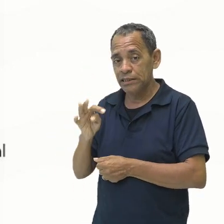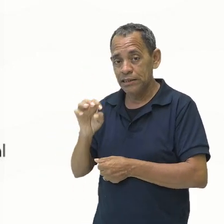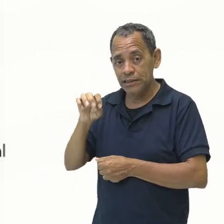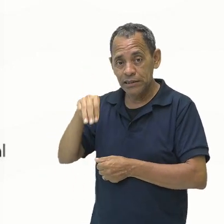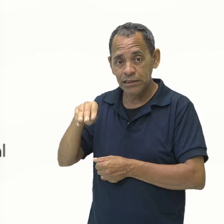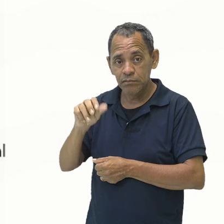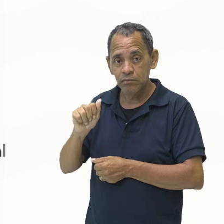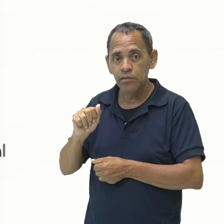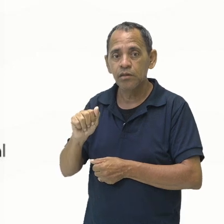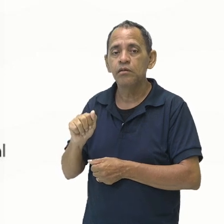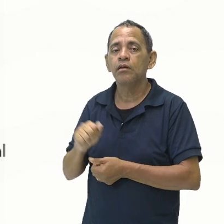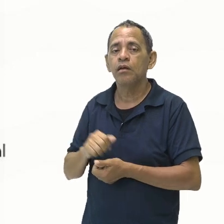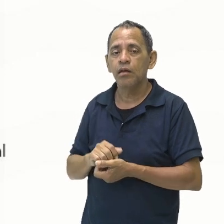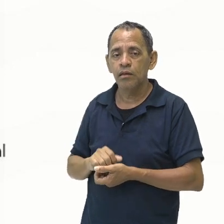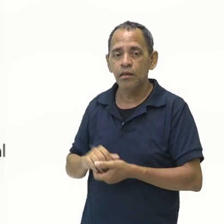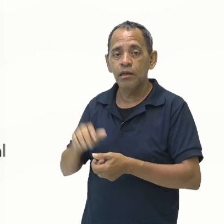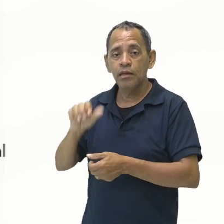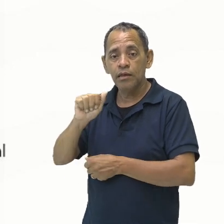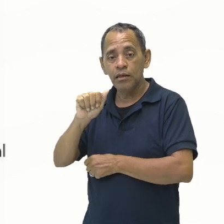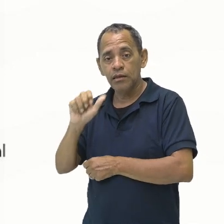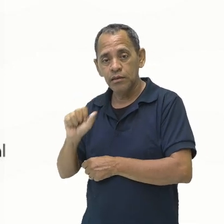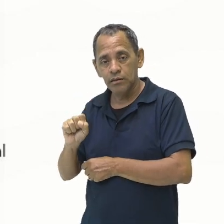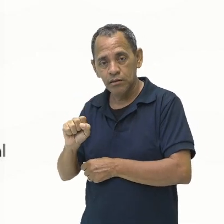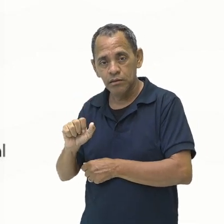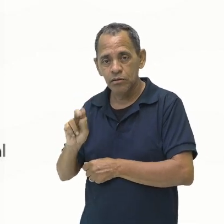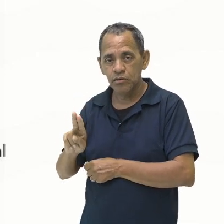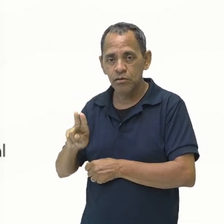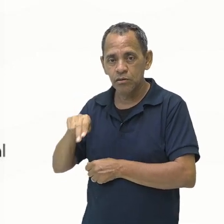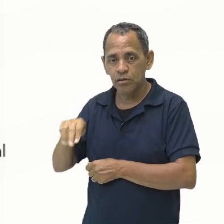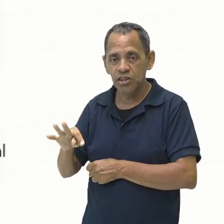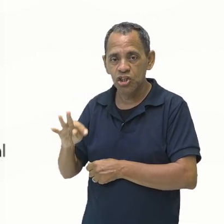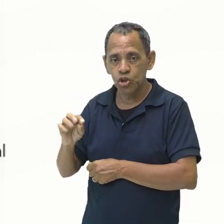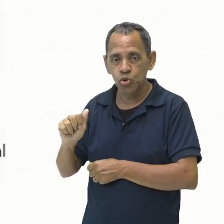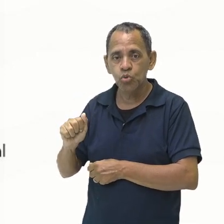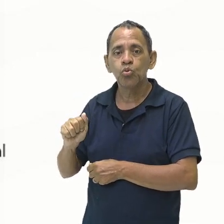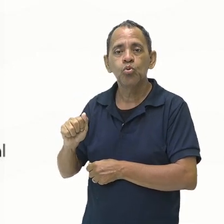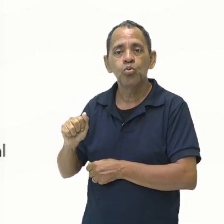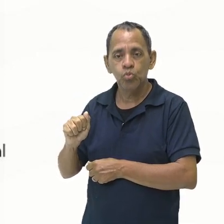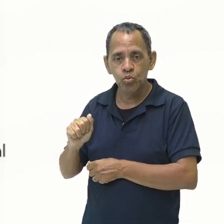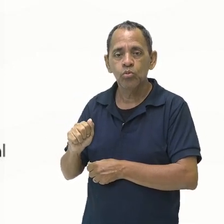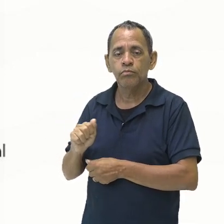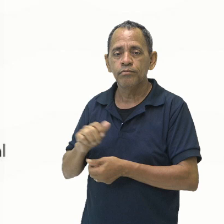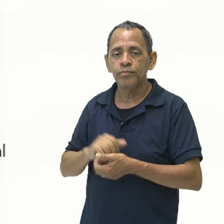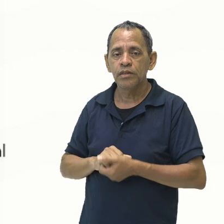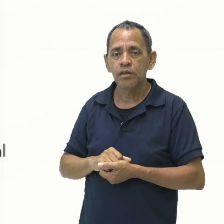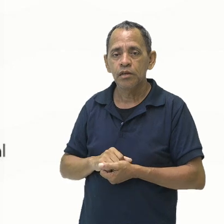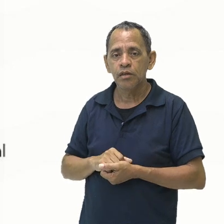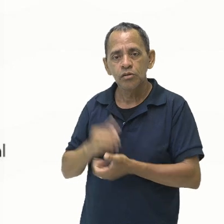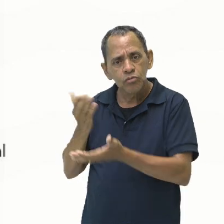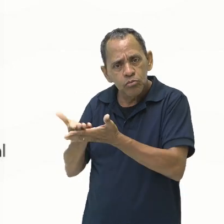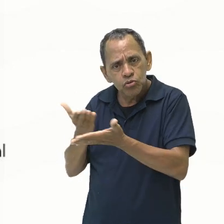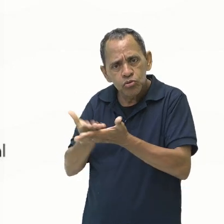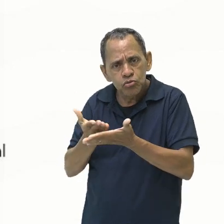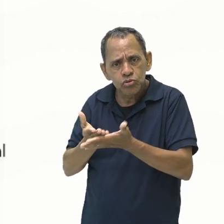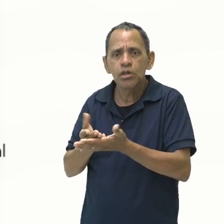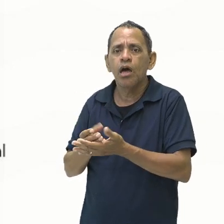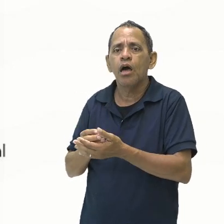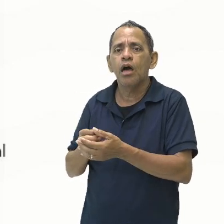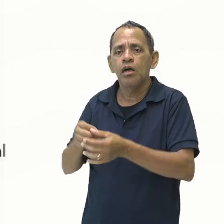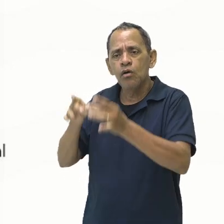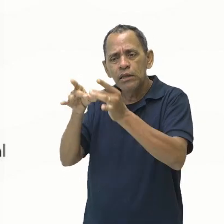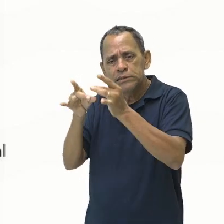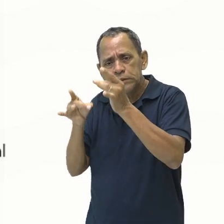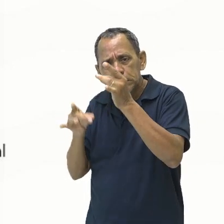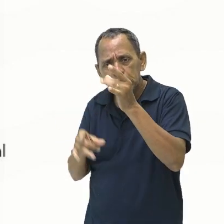ser abordado. Tá? Então, o título ele é o assunto e o posicionamento do texto, e